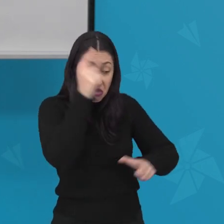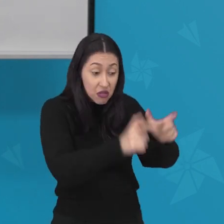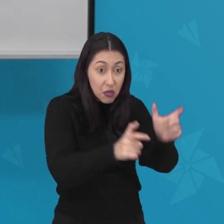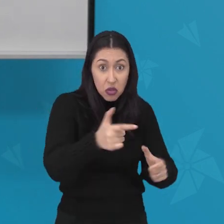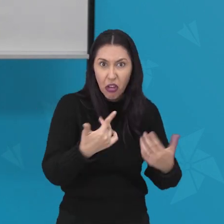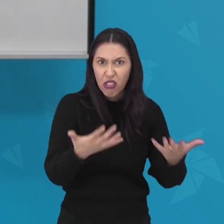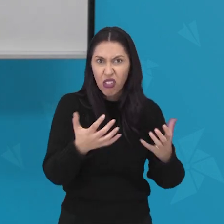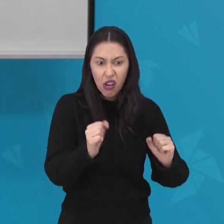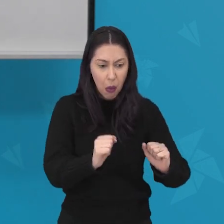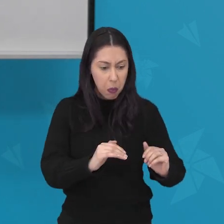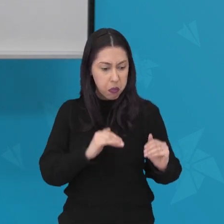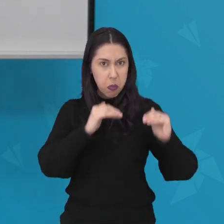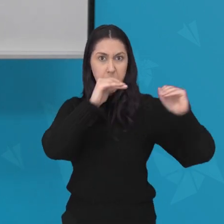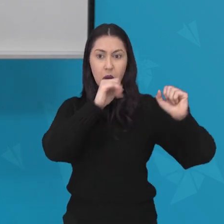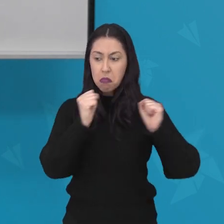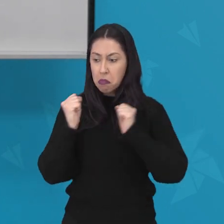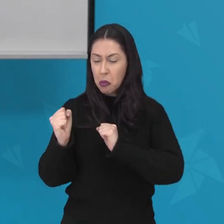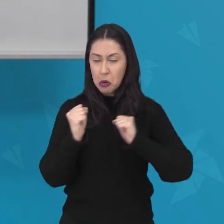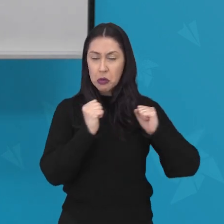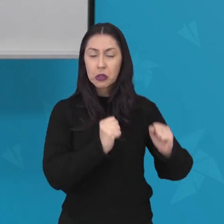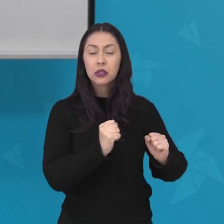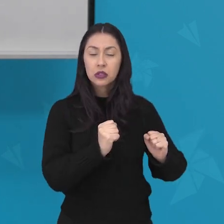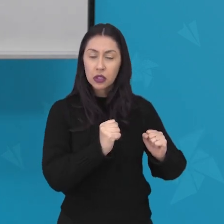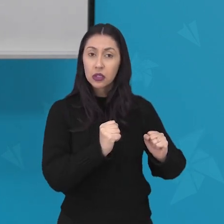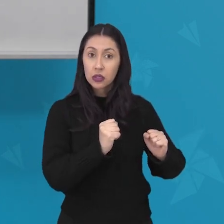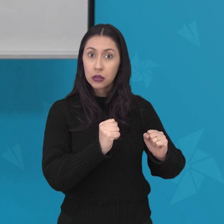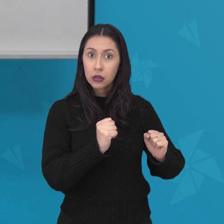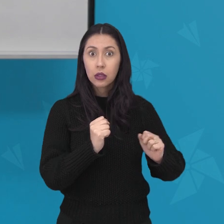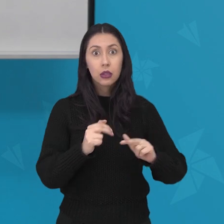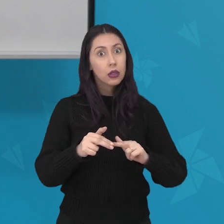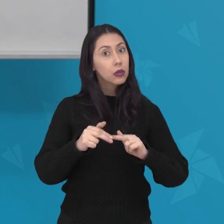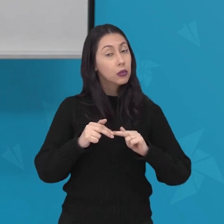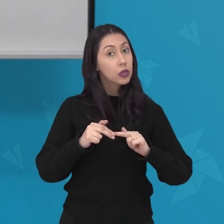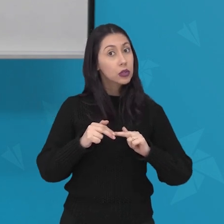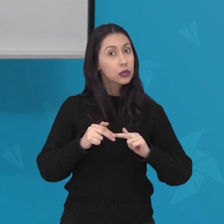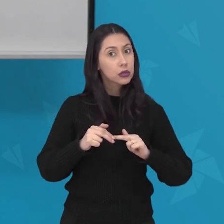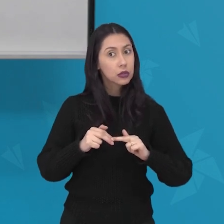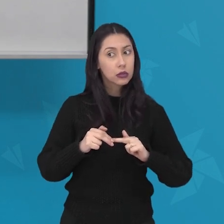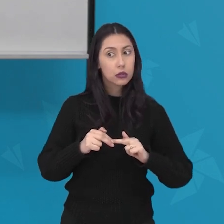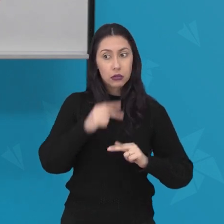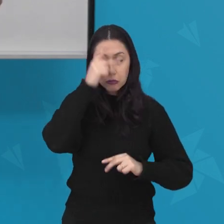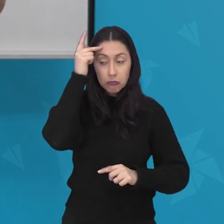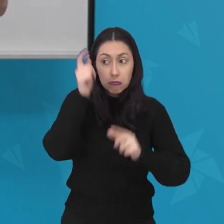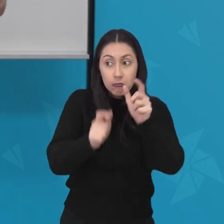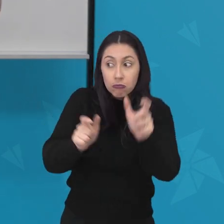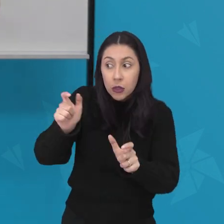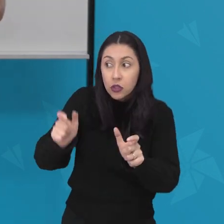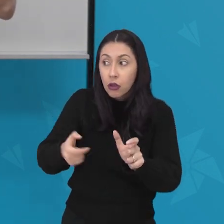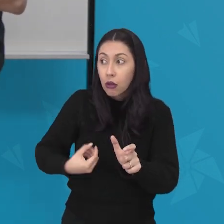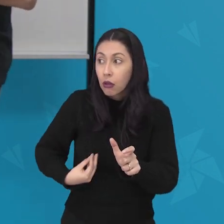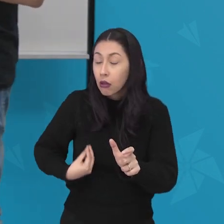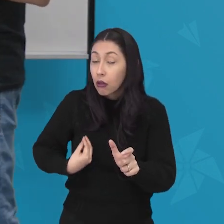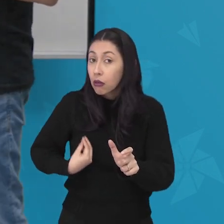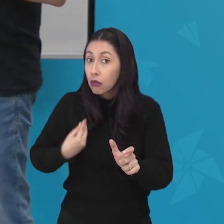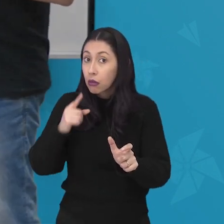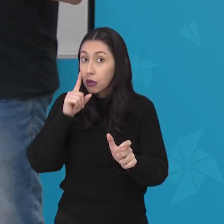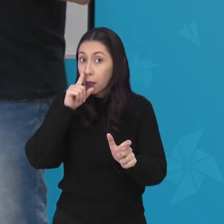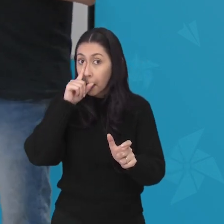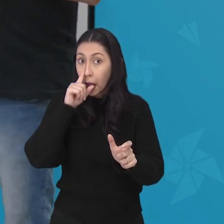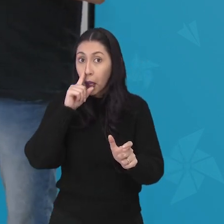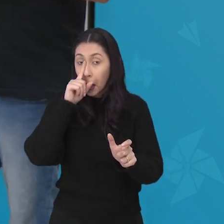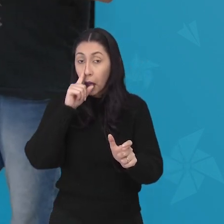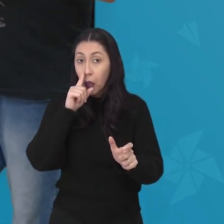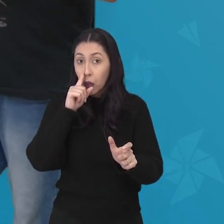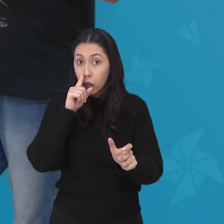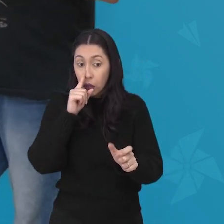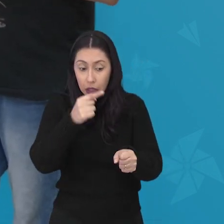pelo poder, de uma certa forma, ameaçava a vida das pessoas e, ao mesmo tempo, a